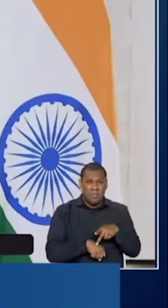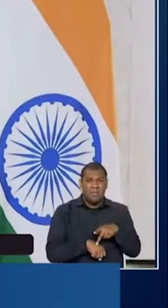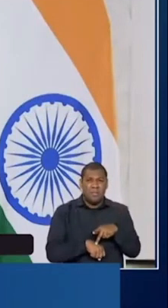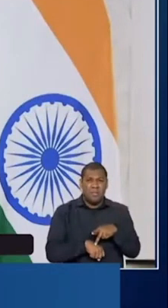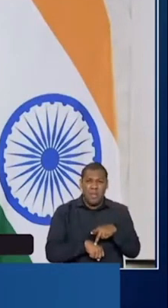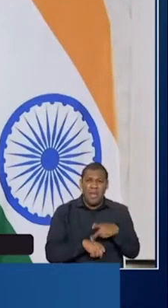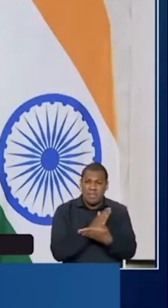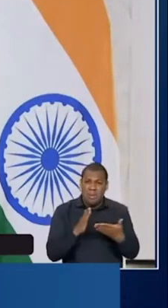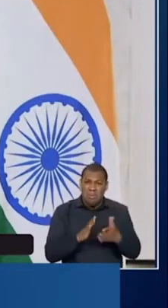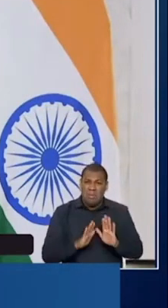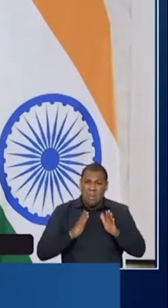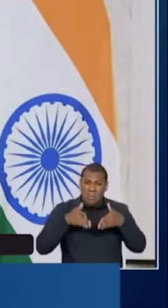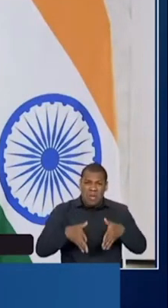mesmos.